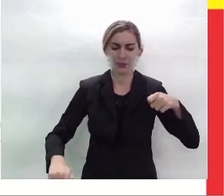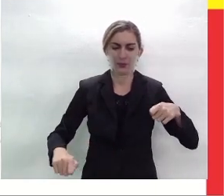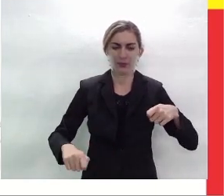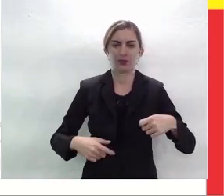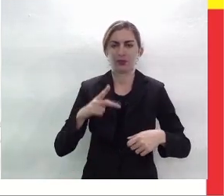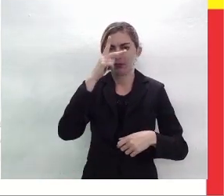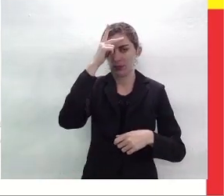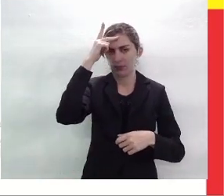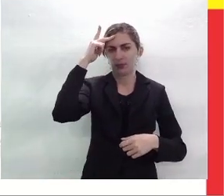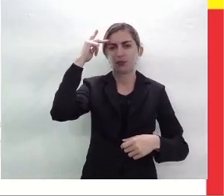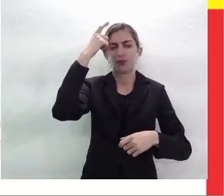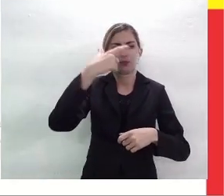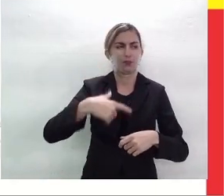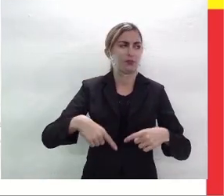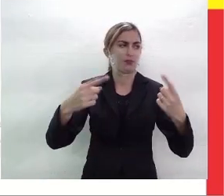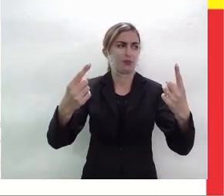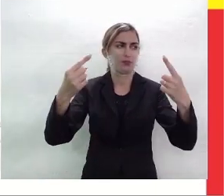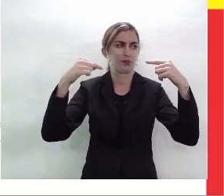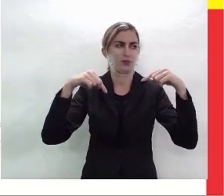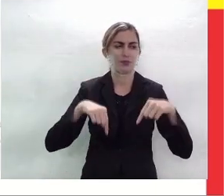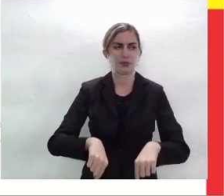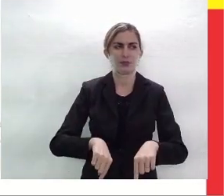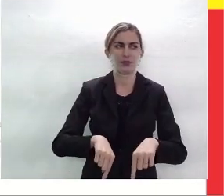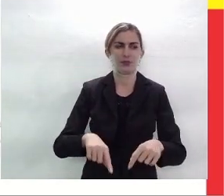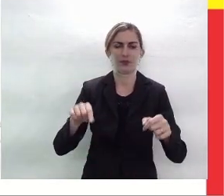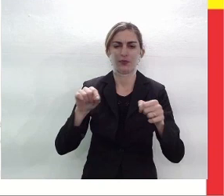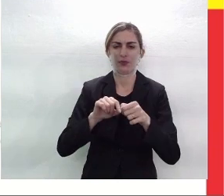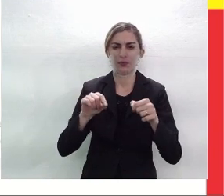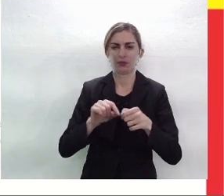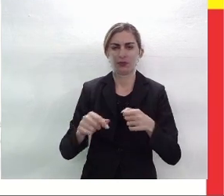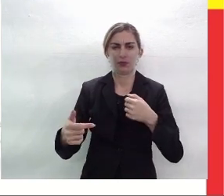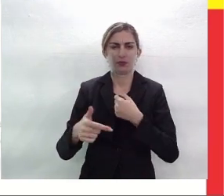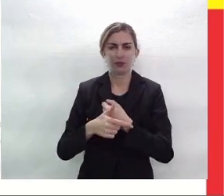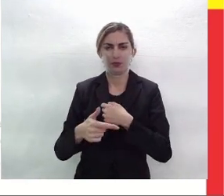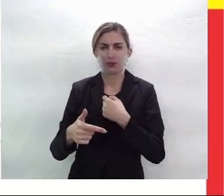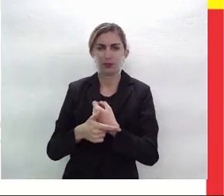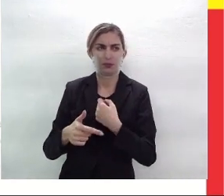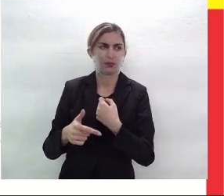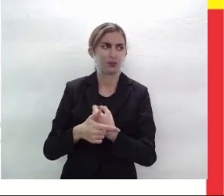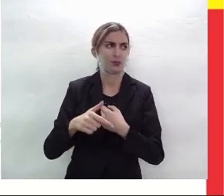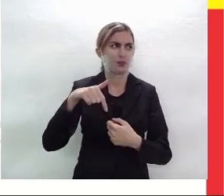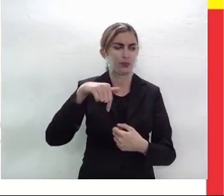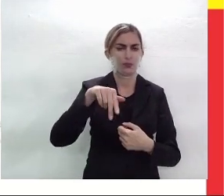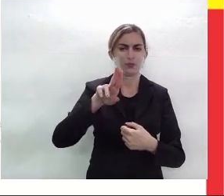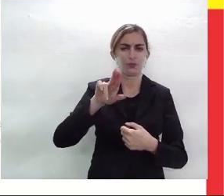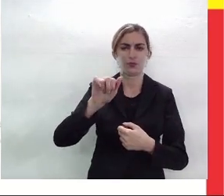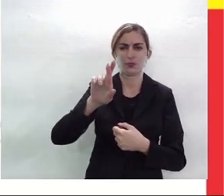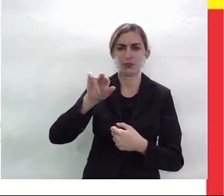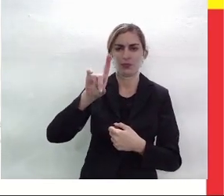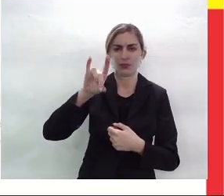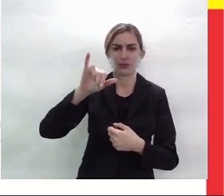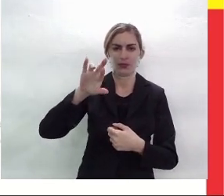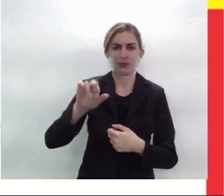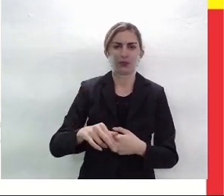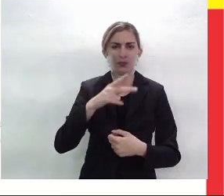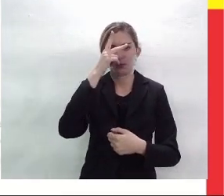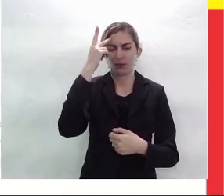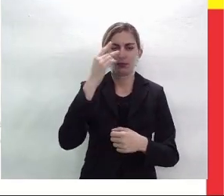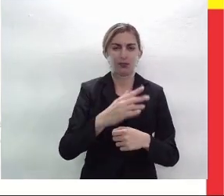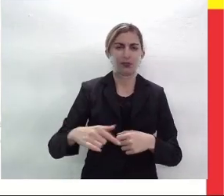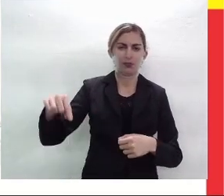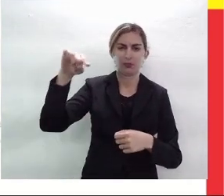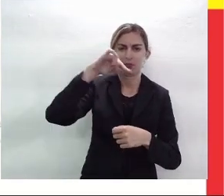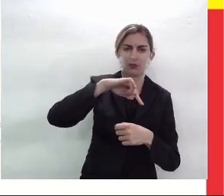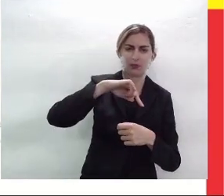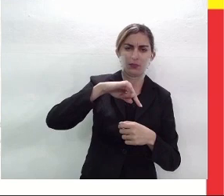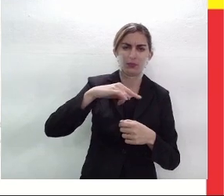gi. E aí a pessoa aqui embaixo, que está embaixo, está fazendo o papel da guardeira. E a pessoa que